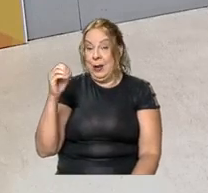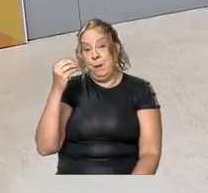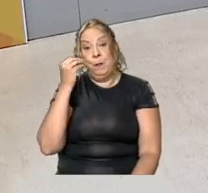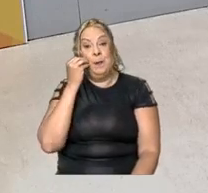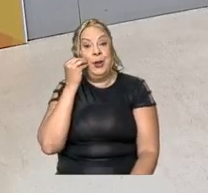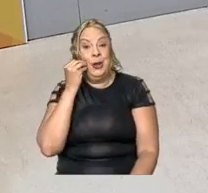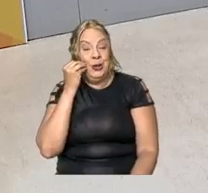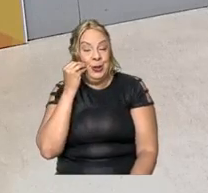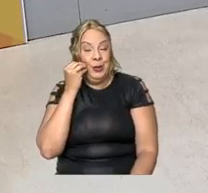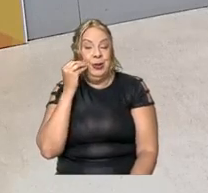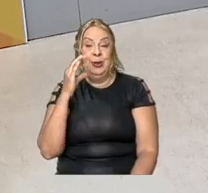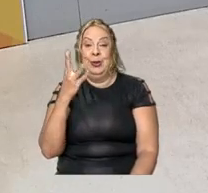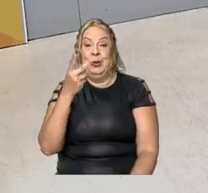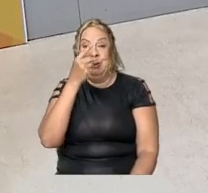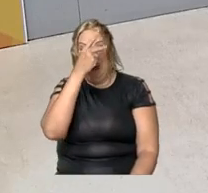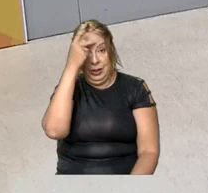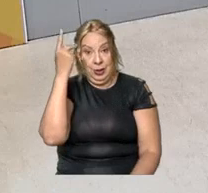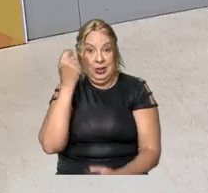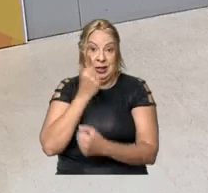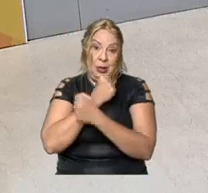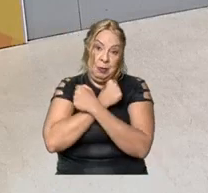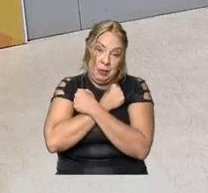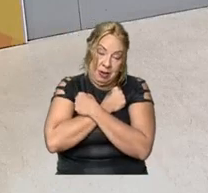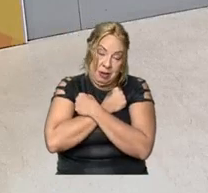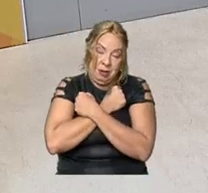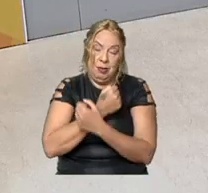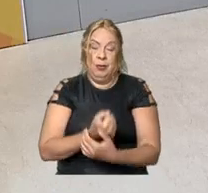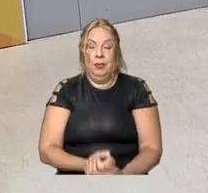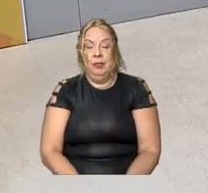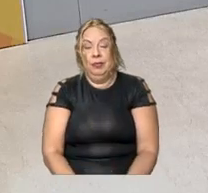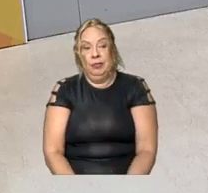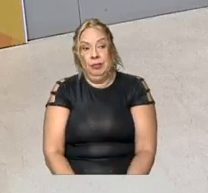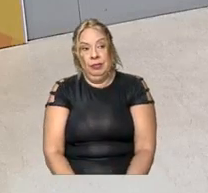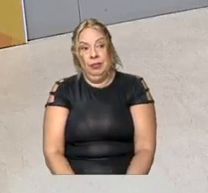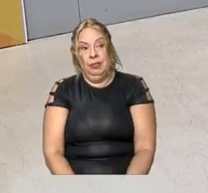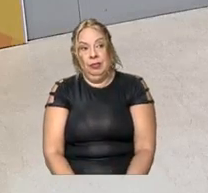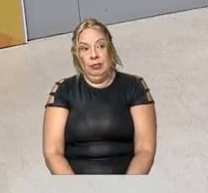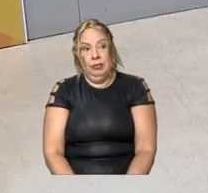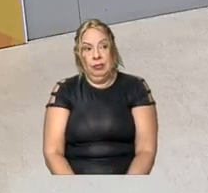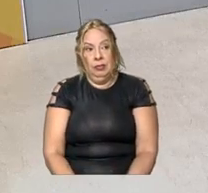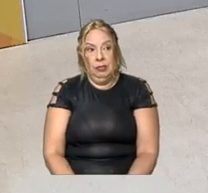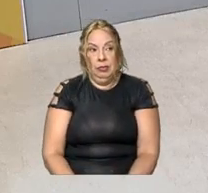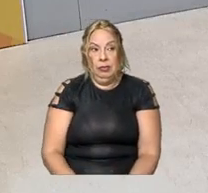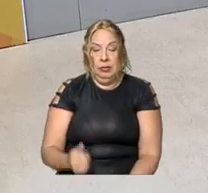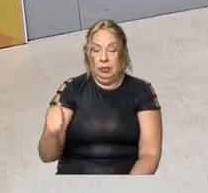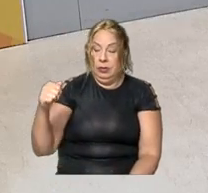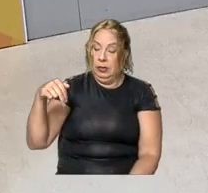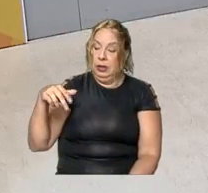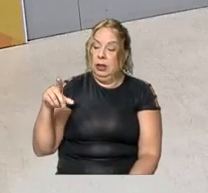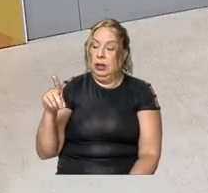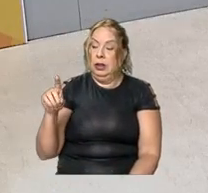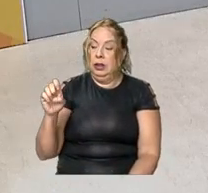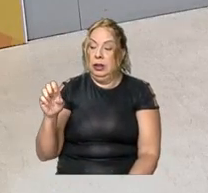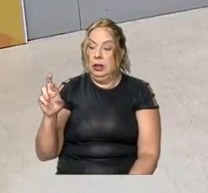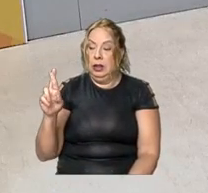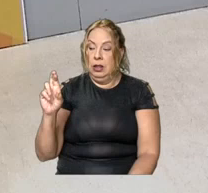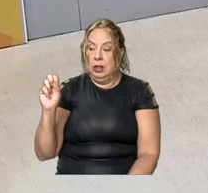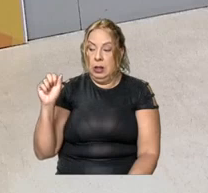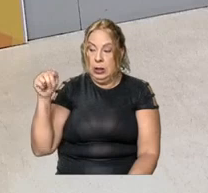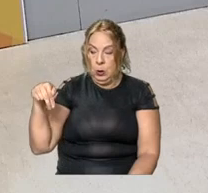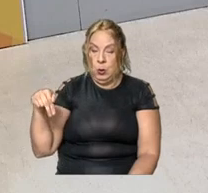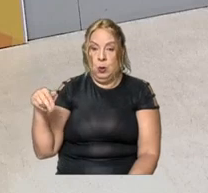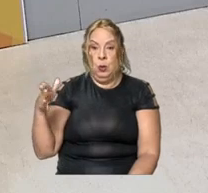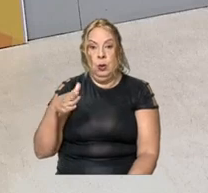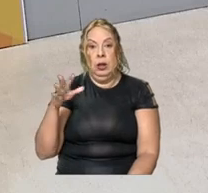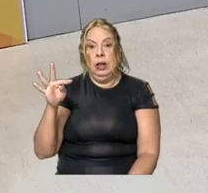aí para todos que estão acompanhando o Léo, né? E o Anderson Fortunato, Thalia, Jéssica, Milena, Michele,